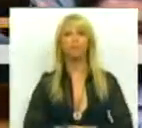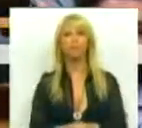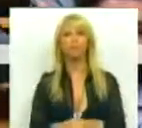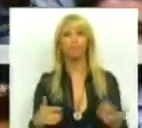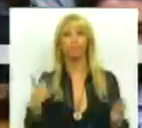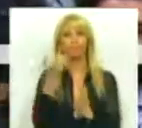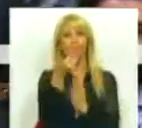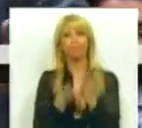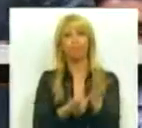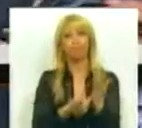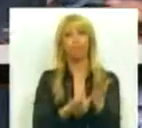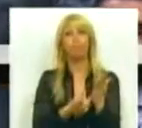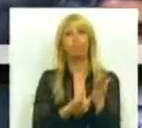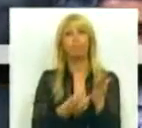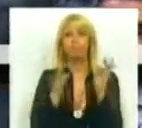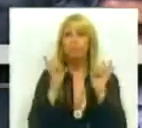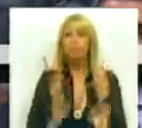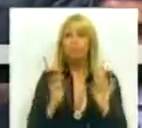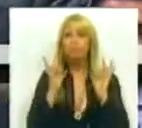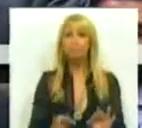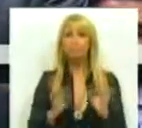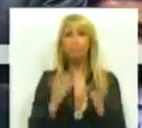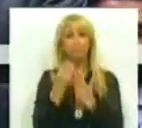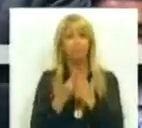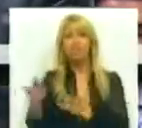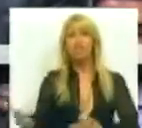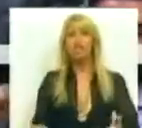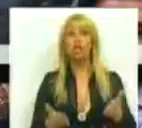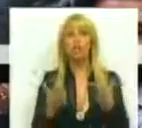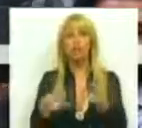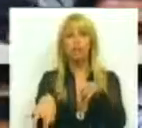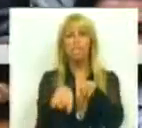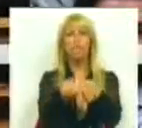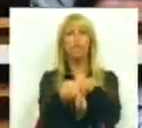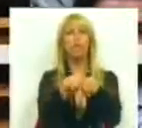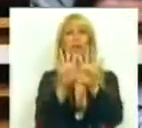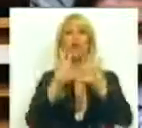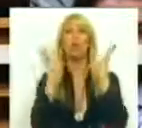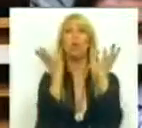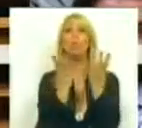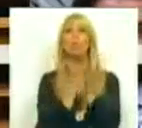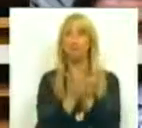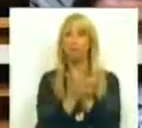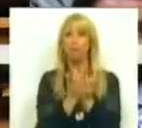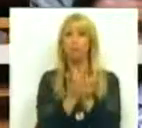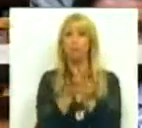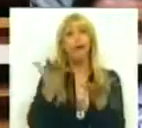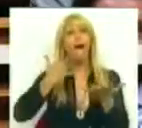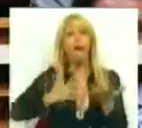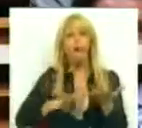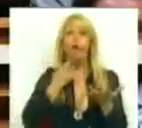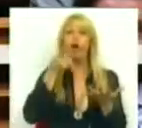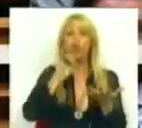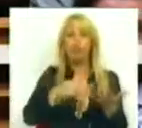moção, a autêntica moção de estratégia política global de regresso ao